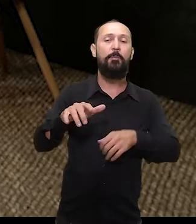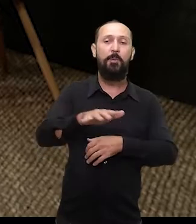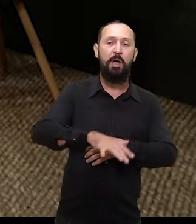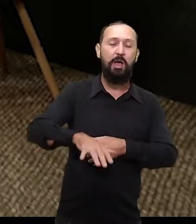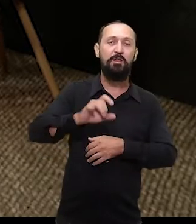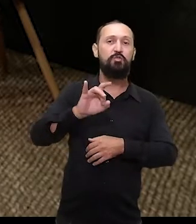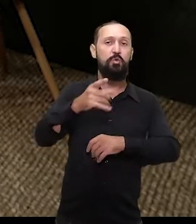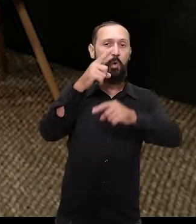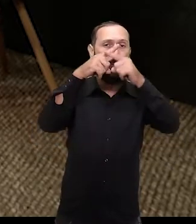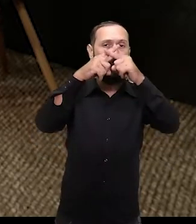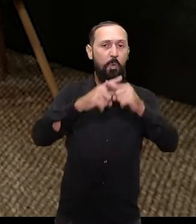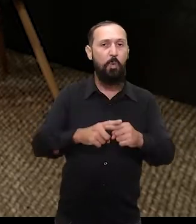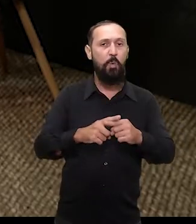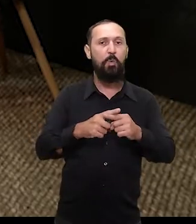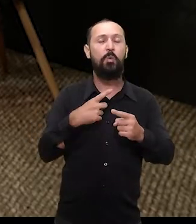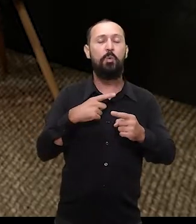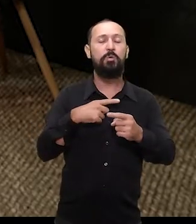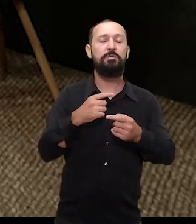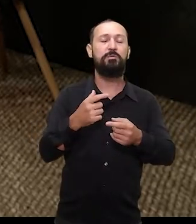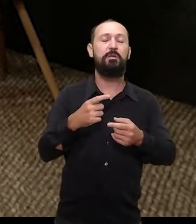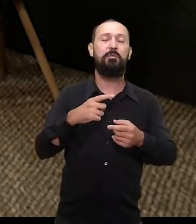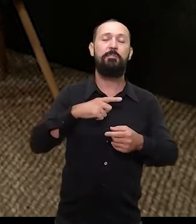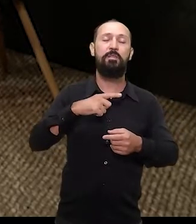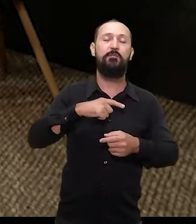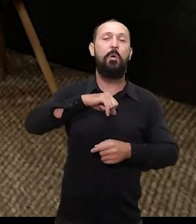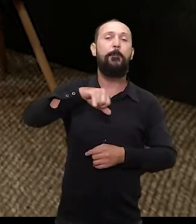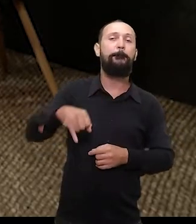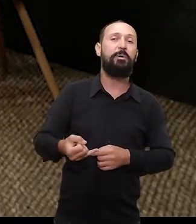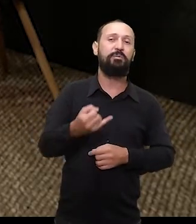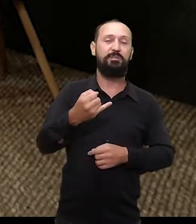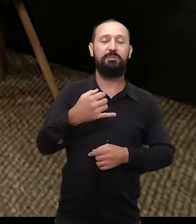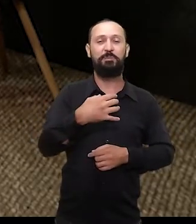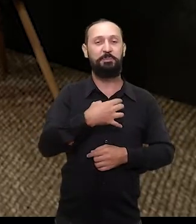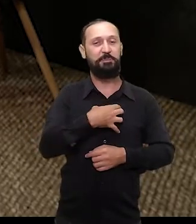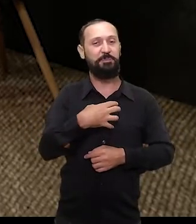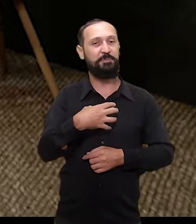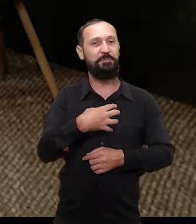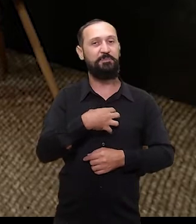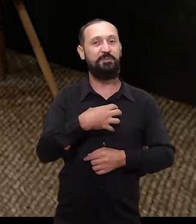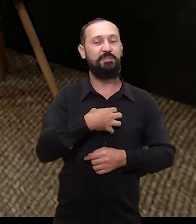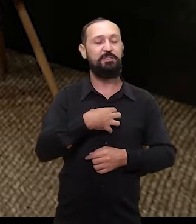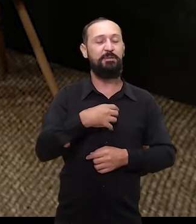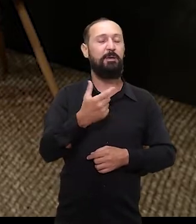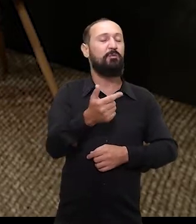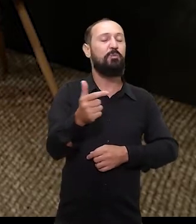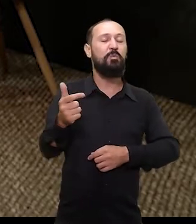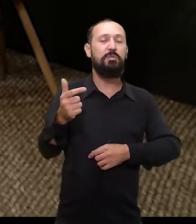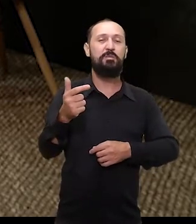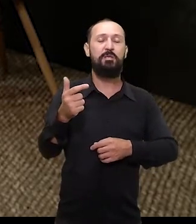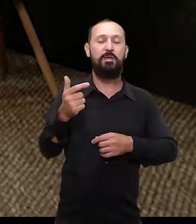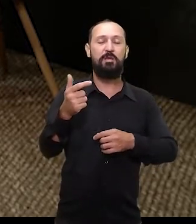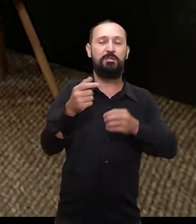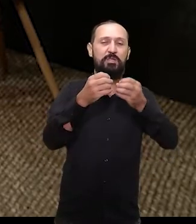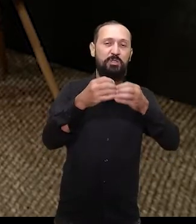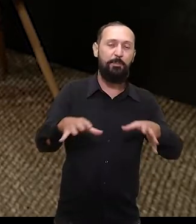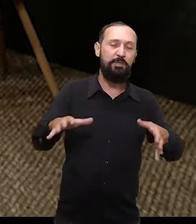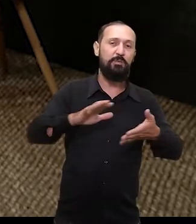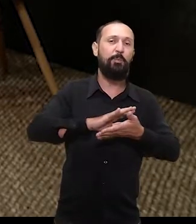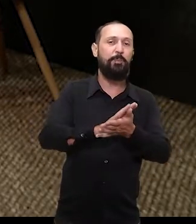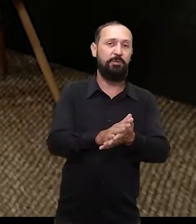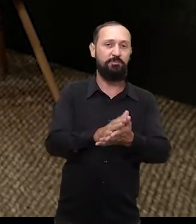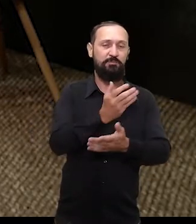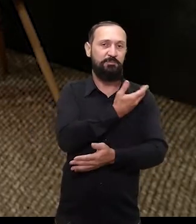área que apenas o concurso é traria essa igualdade sem sentir essa essa discriminação esse preconceito